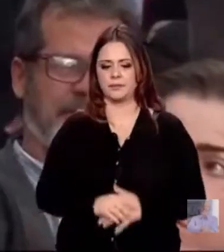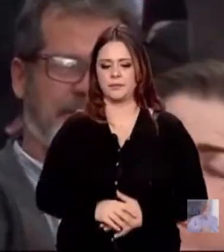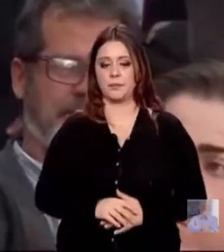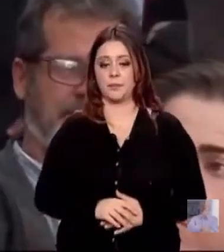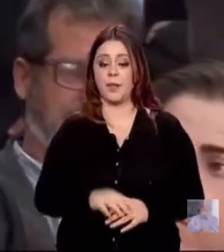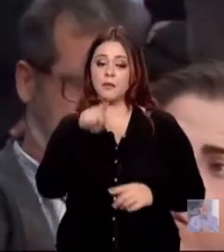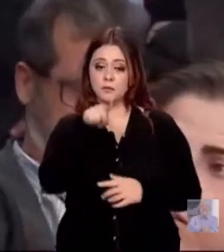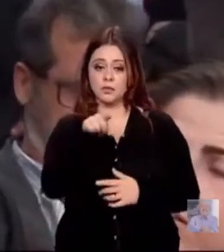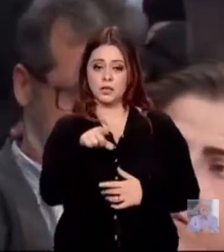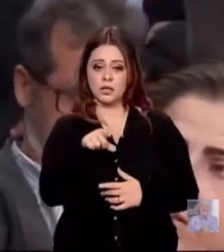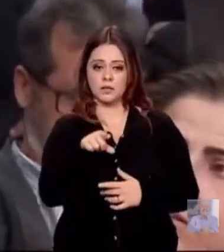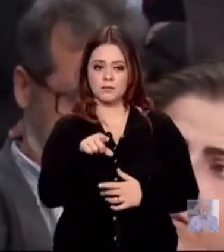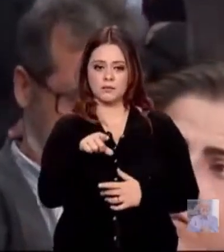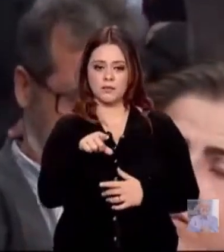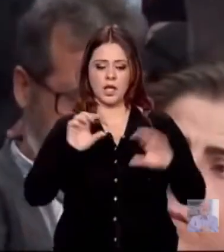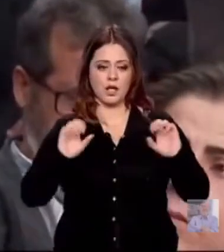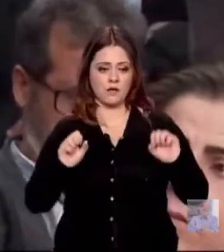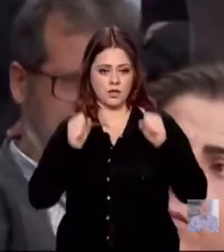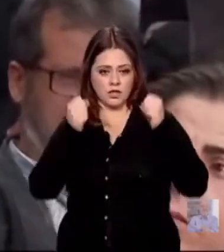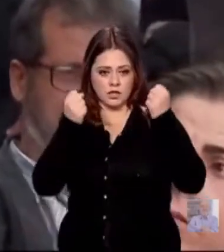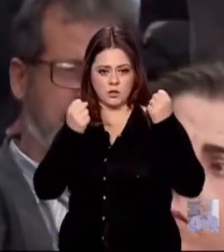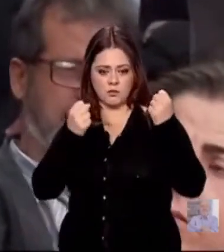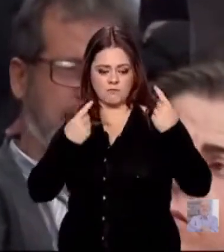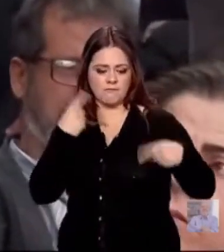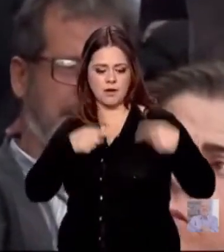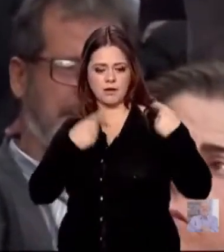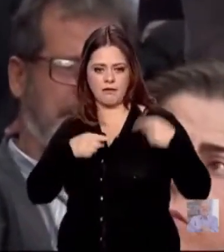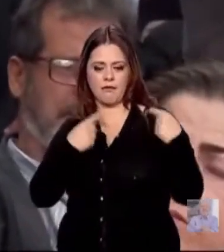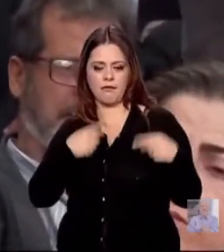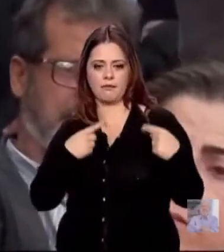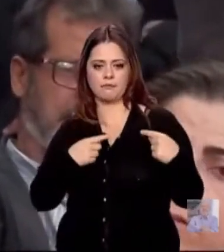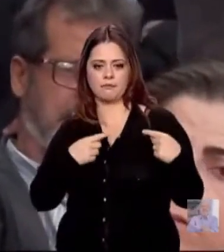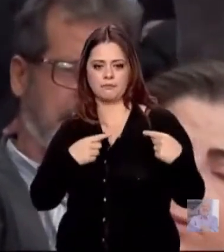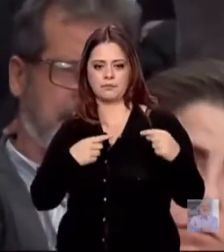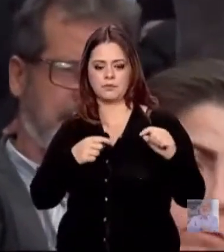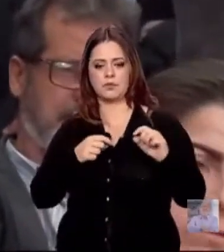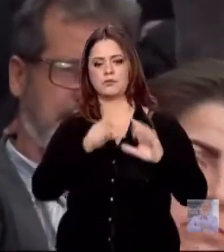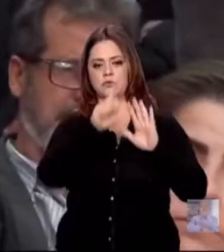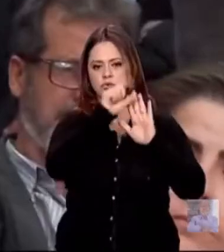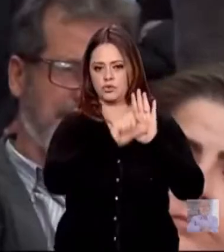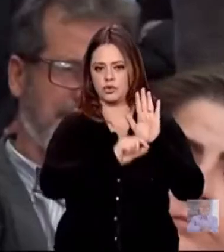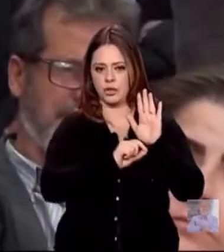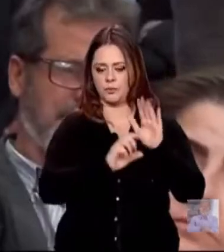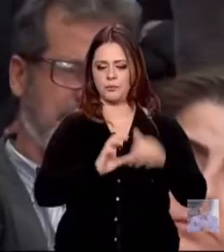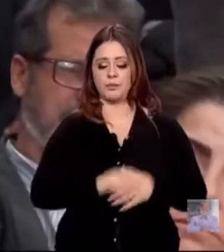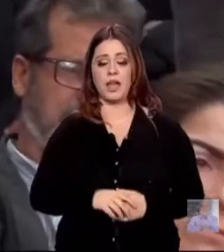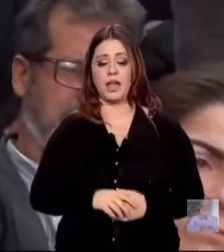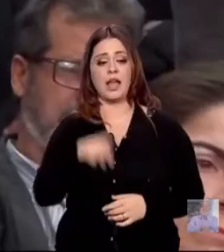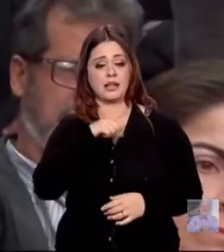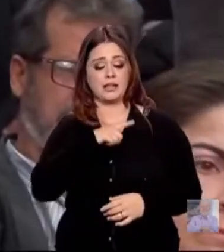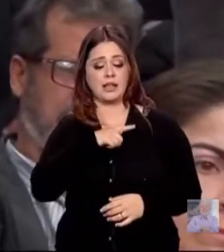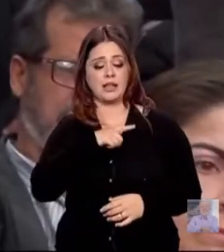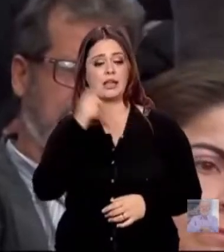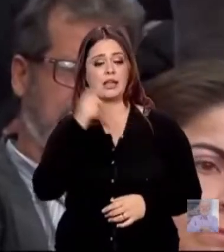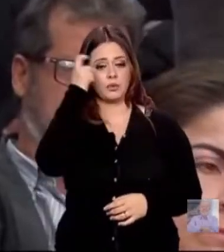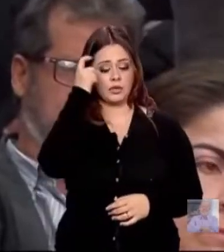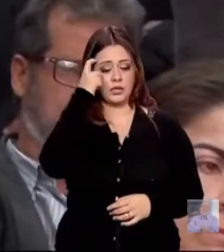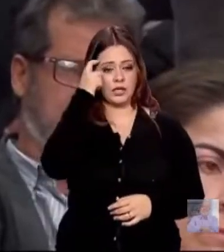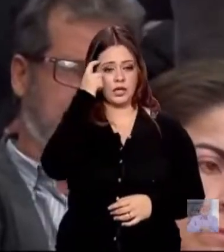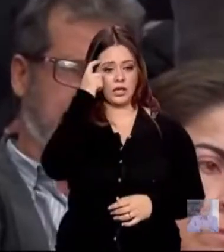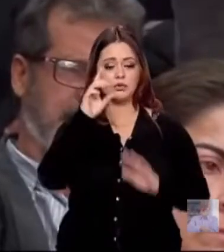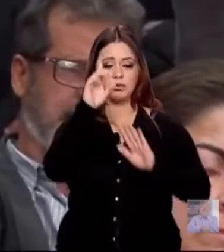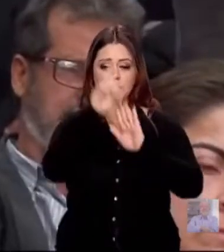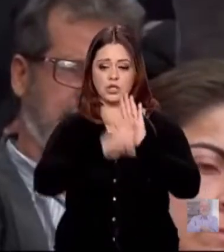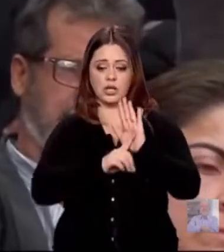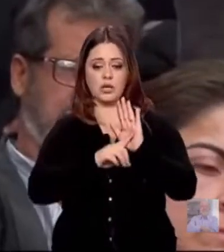o senhor venceu uma guerra híbrida e tem total consciência de que a liberdade de expressão e o direito de